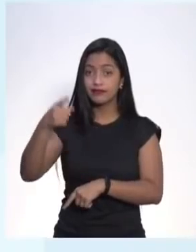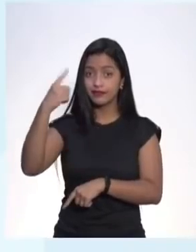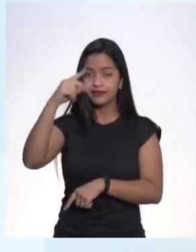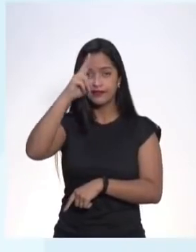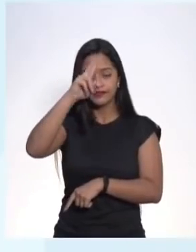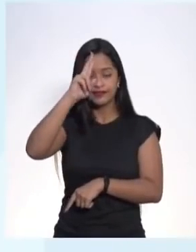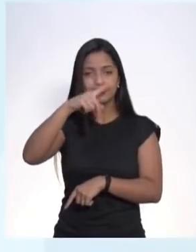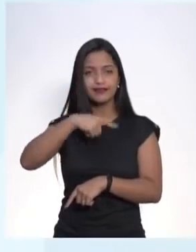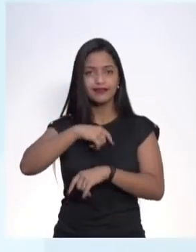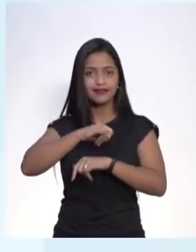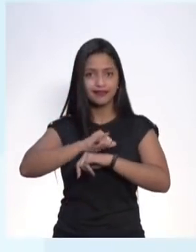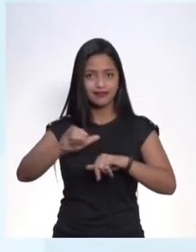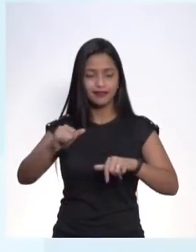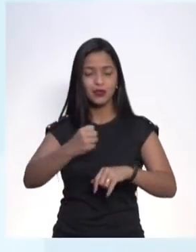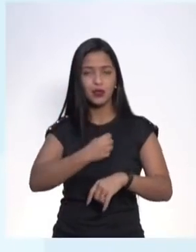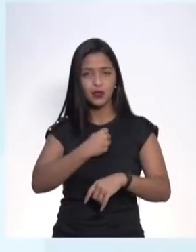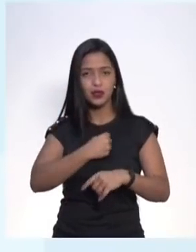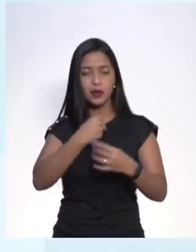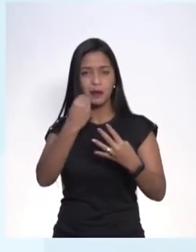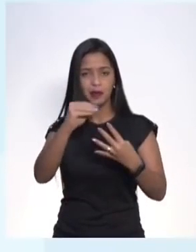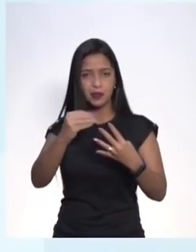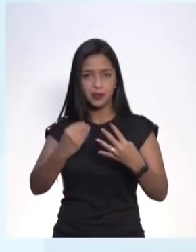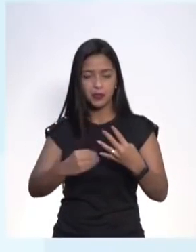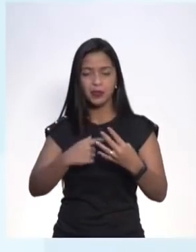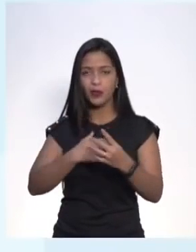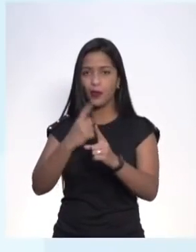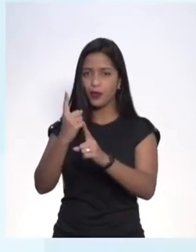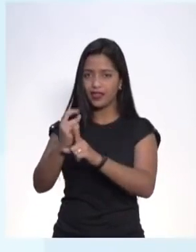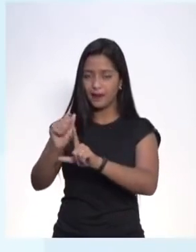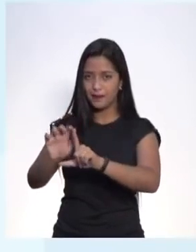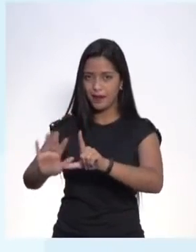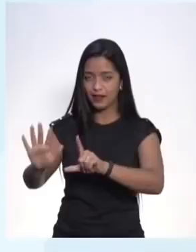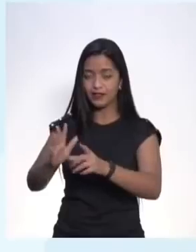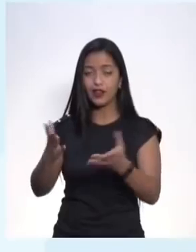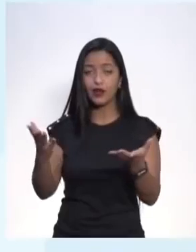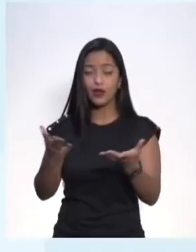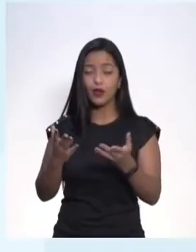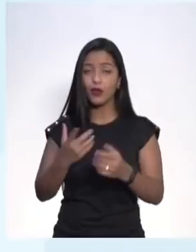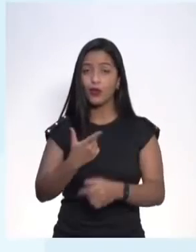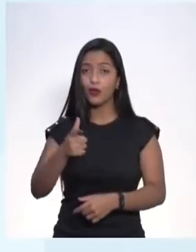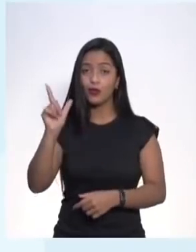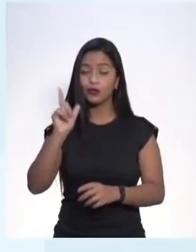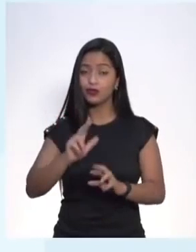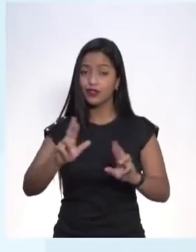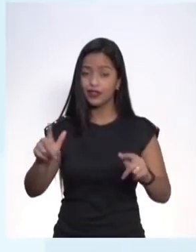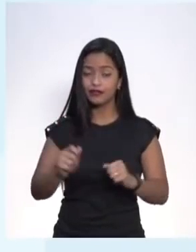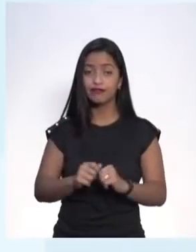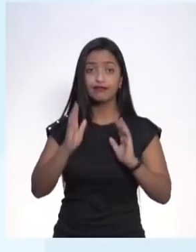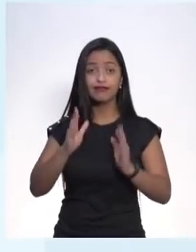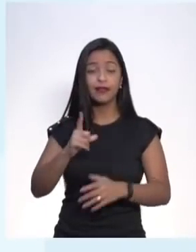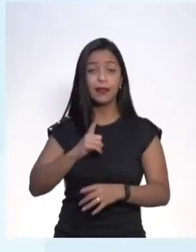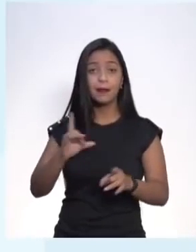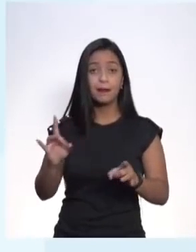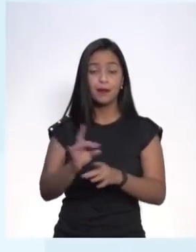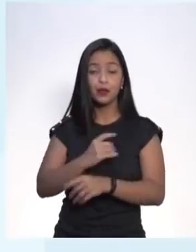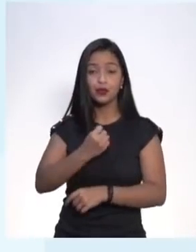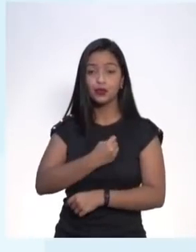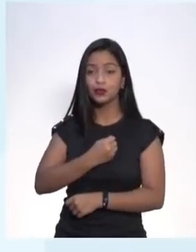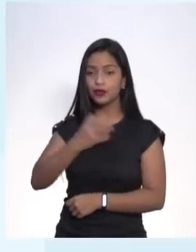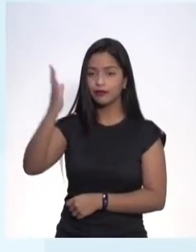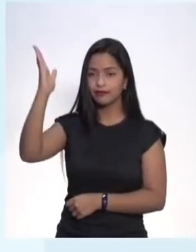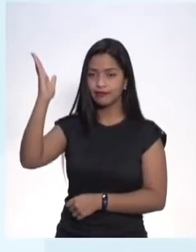pares ordenados. E aí, no caso, eu encontrei qualquer polígono. Agora eu tenho meio termo. Eu tenho par ordenado, só que